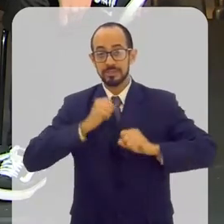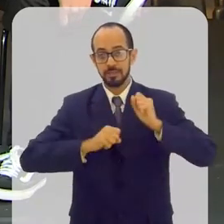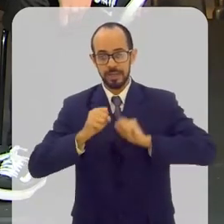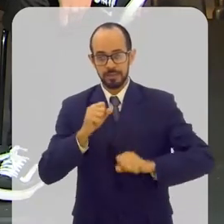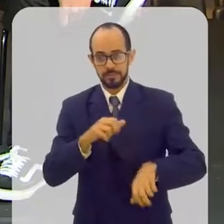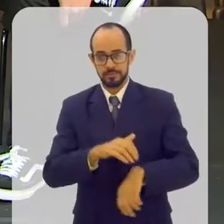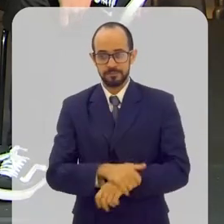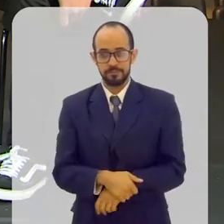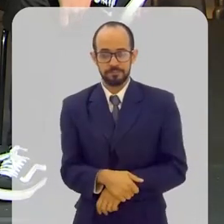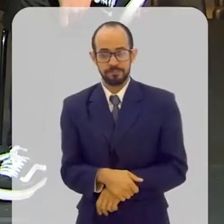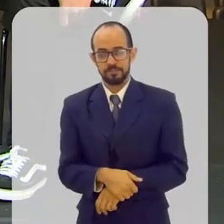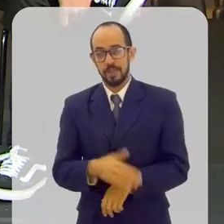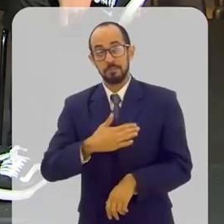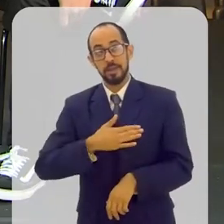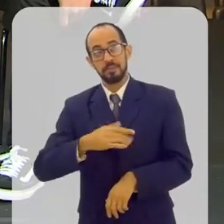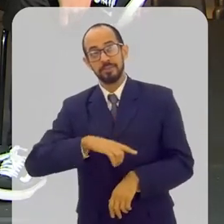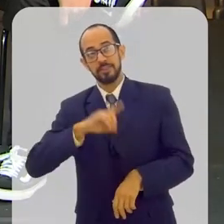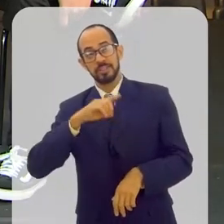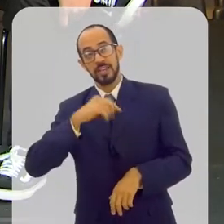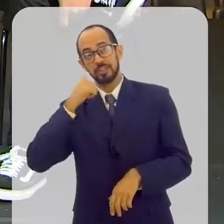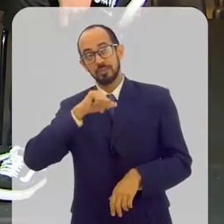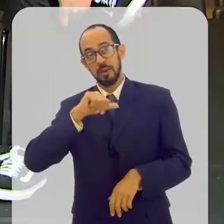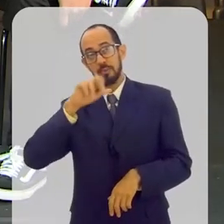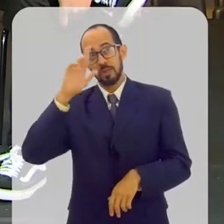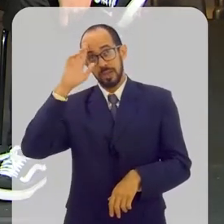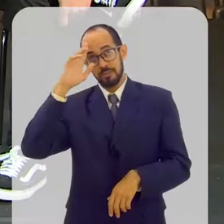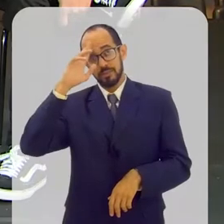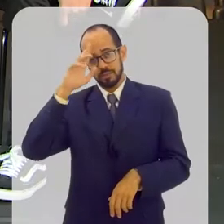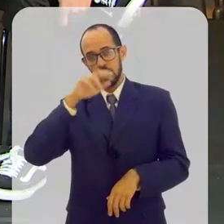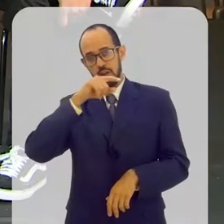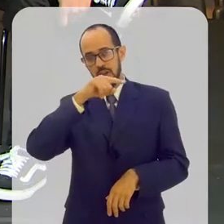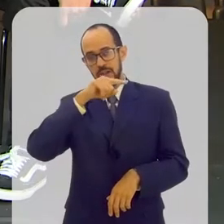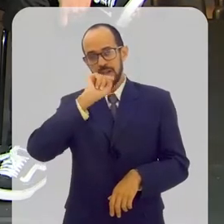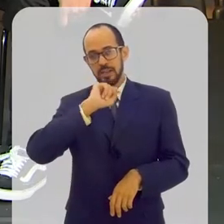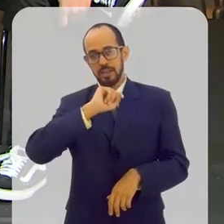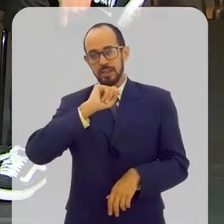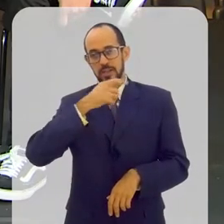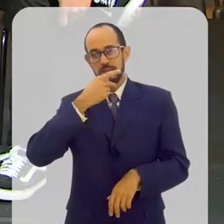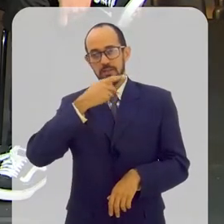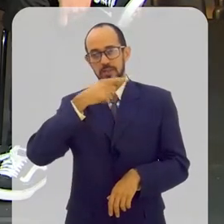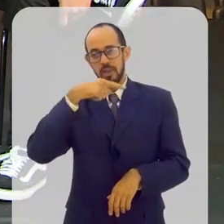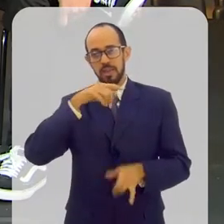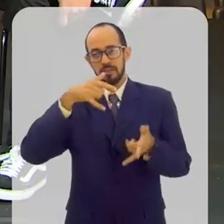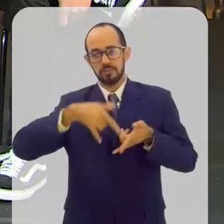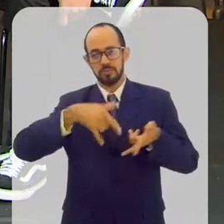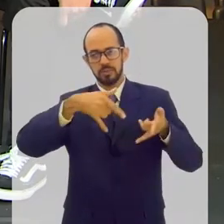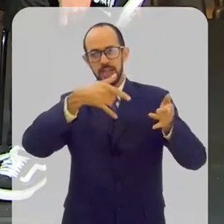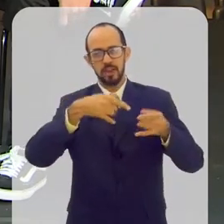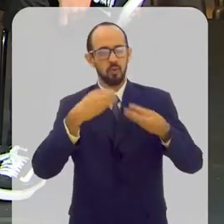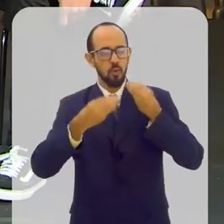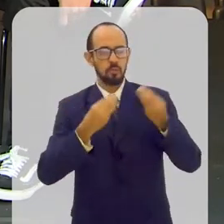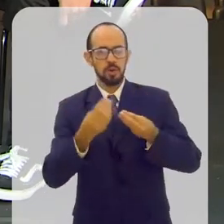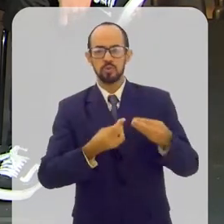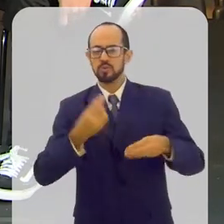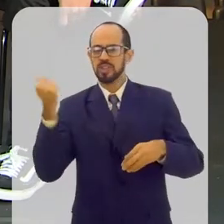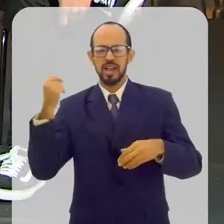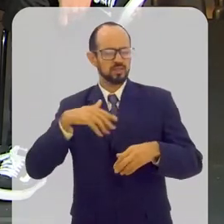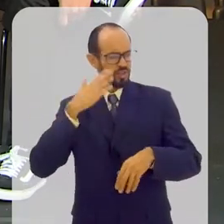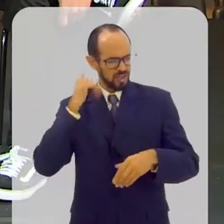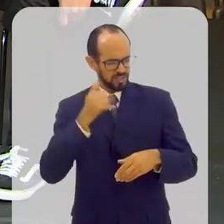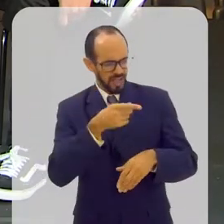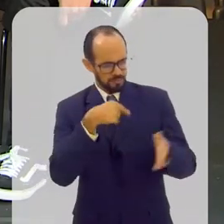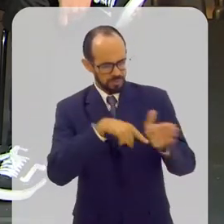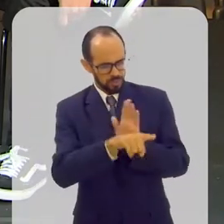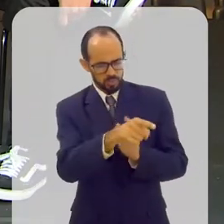aí tinha assim uma senhora, eu falei, ela, que foi? Eu falei, ah, caí dentro do cemitério, estou apavorada, como é que eu saio daqui, a senhora sabe me